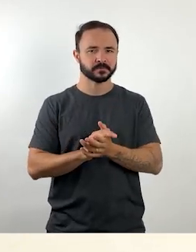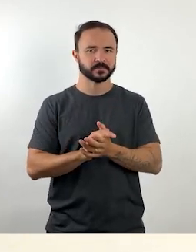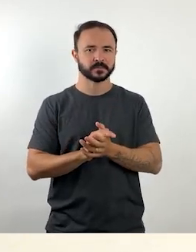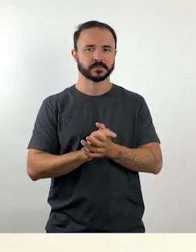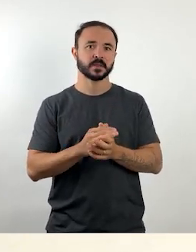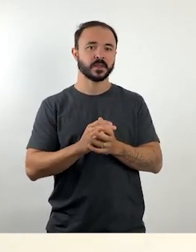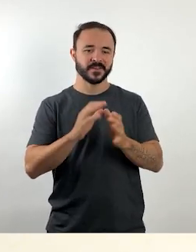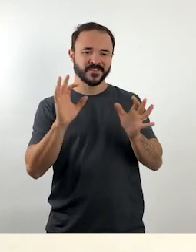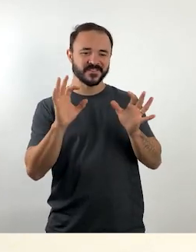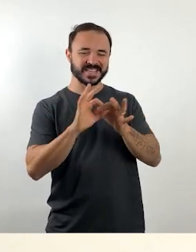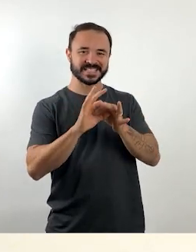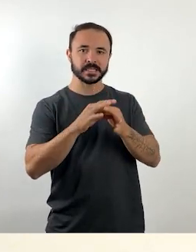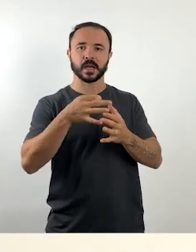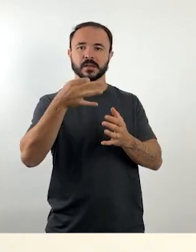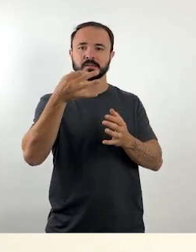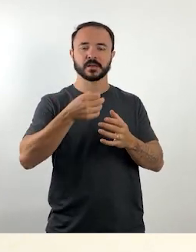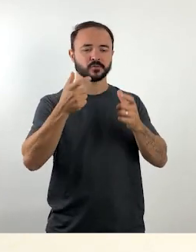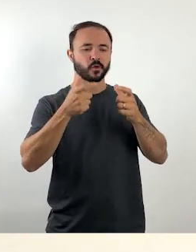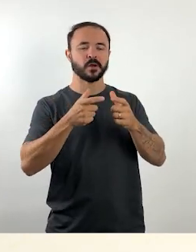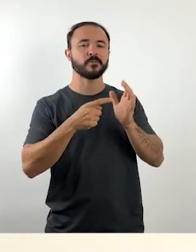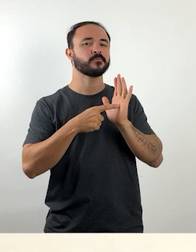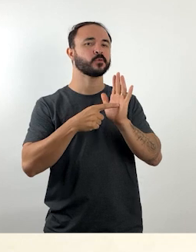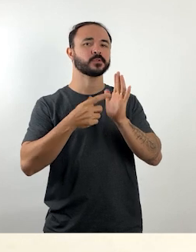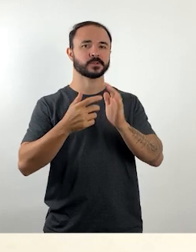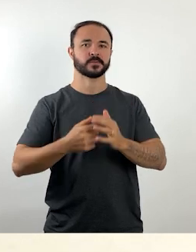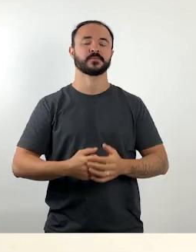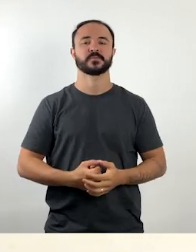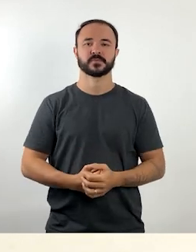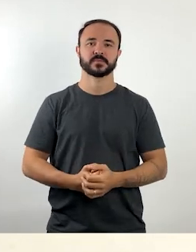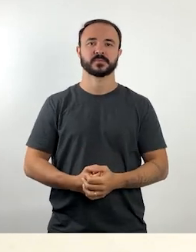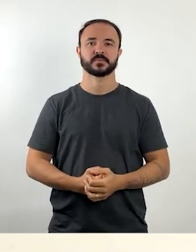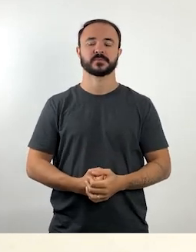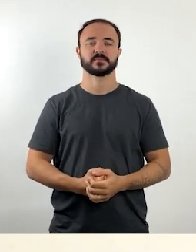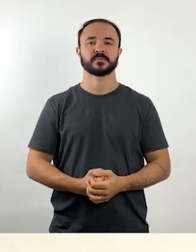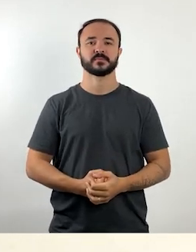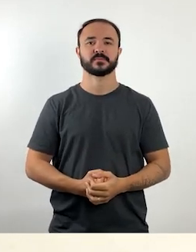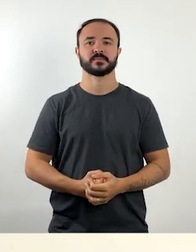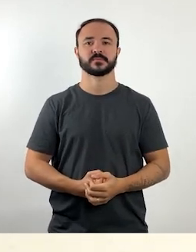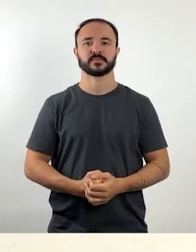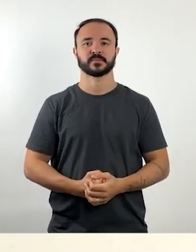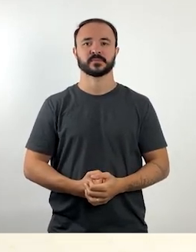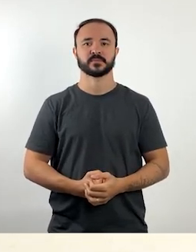frame aqui em cima. E aí eu vou ter aqui